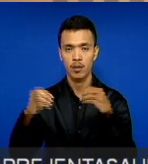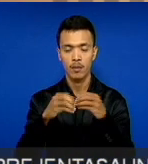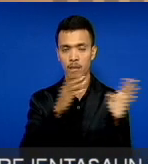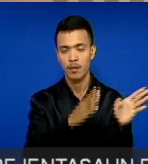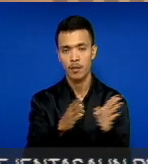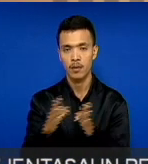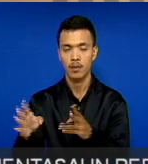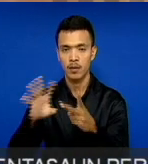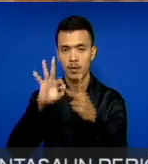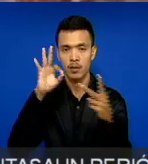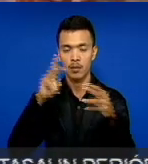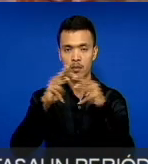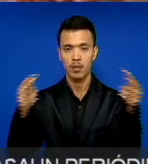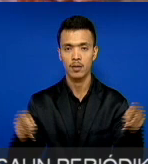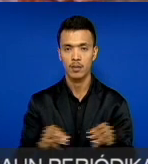Retinangoi.